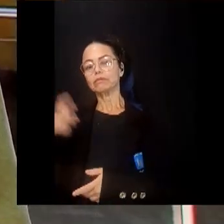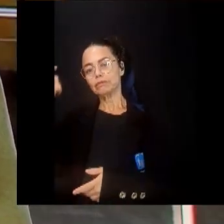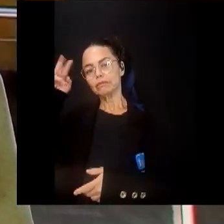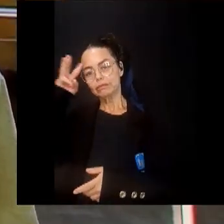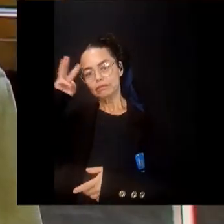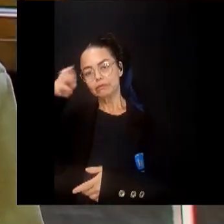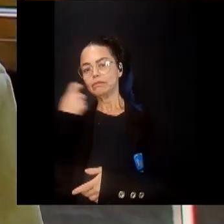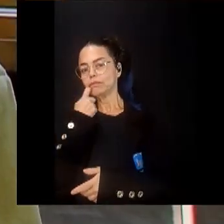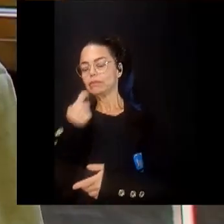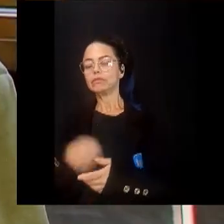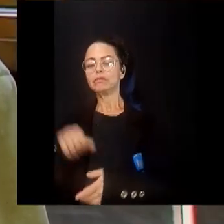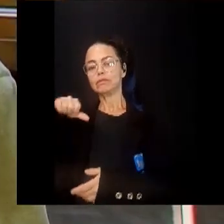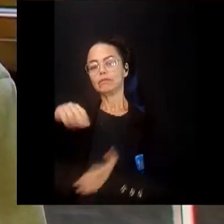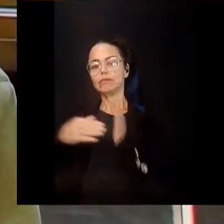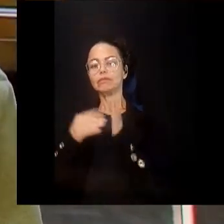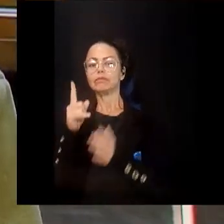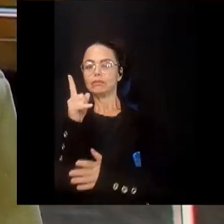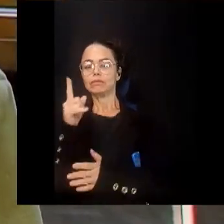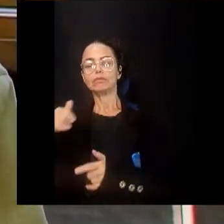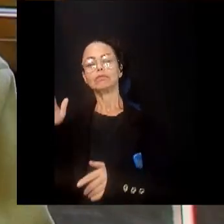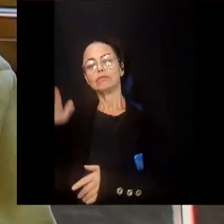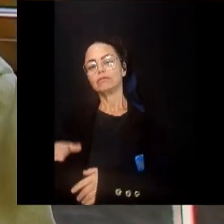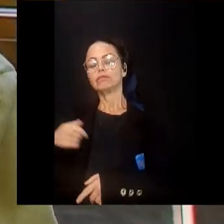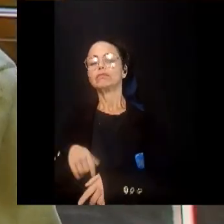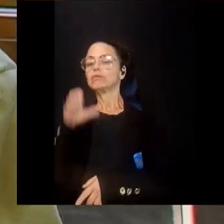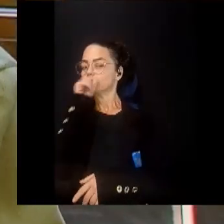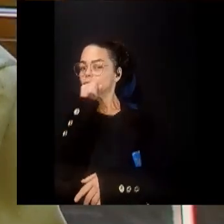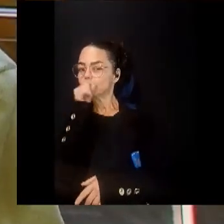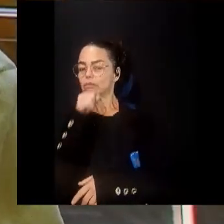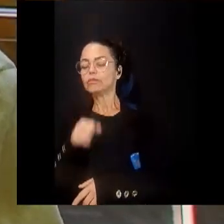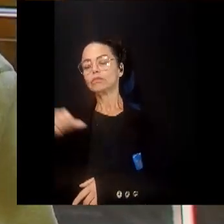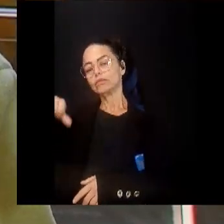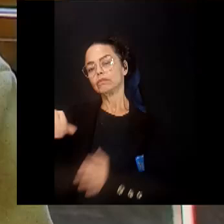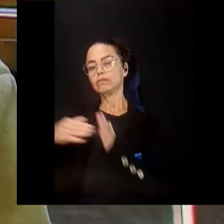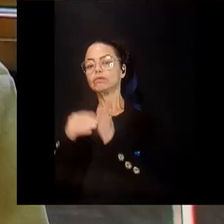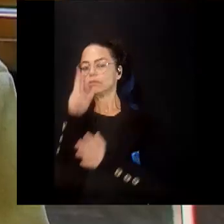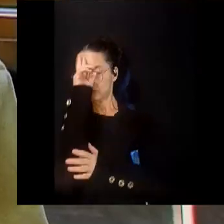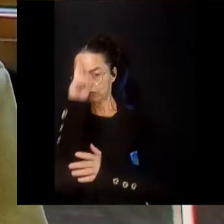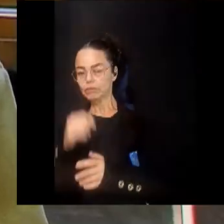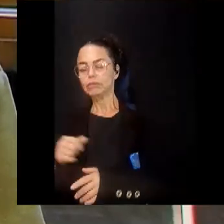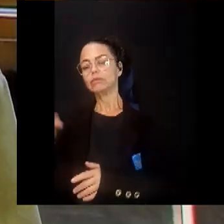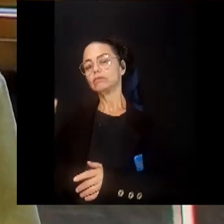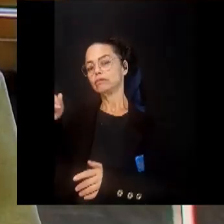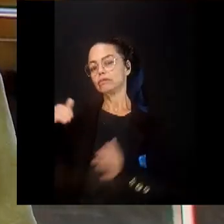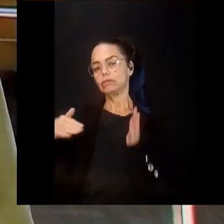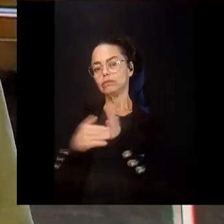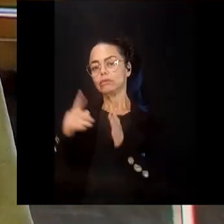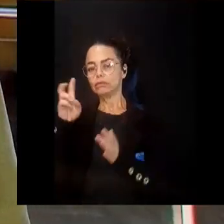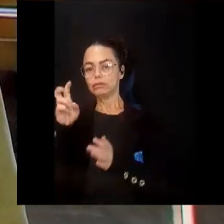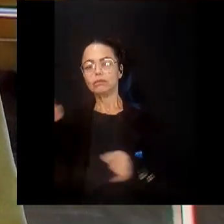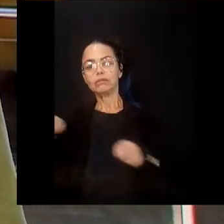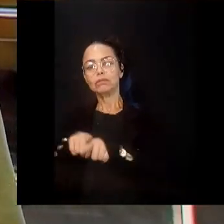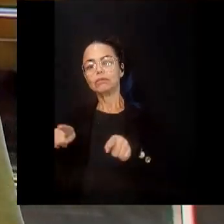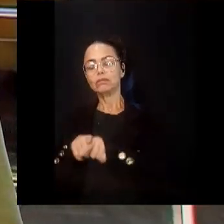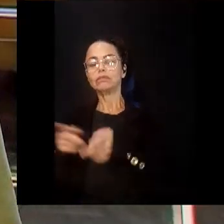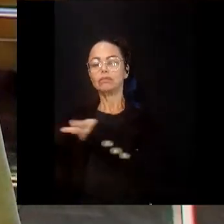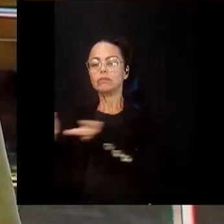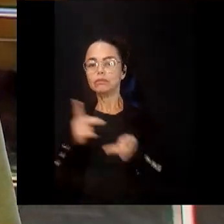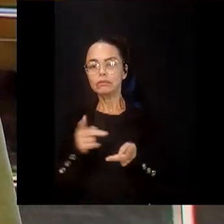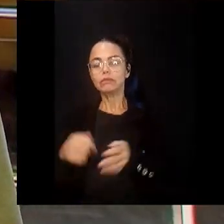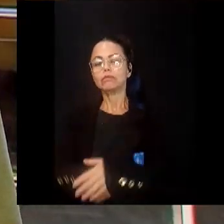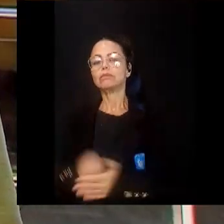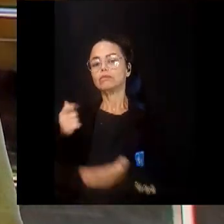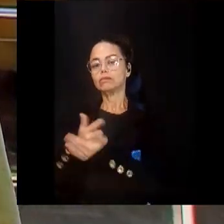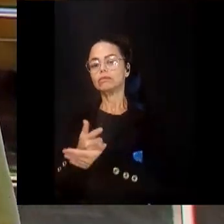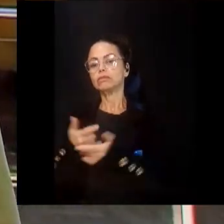da tarde, todos os sábados, das 9 ao meio-dia e da 1 às 5 também, com a visitação e com pagamento de